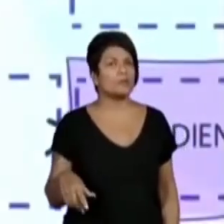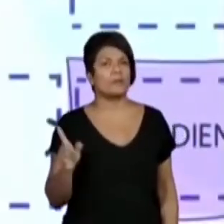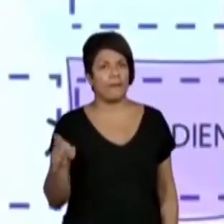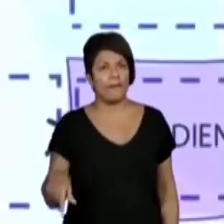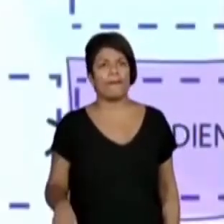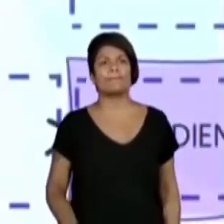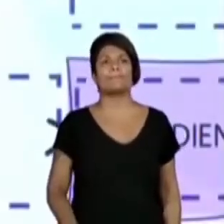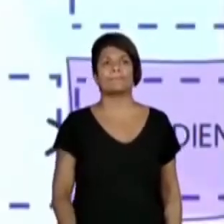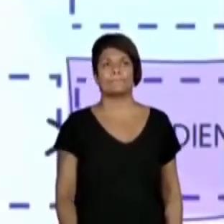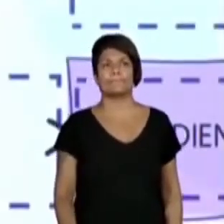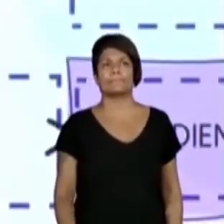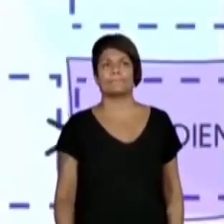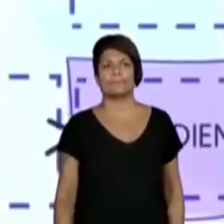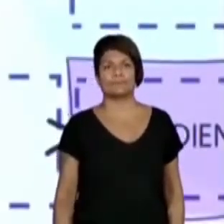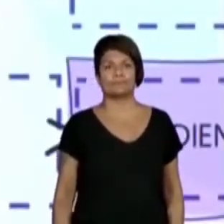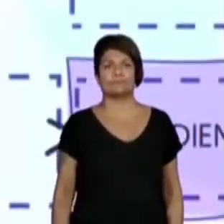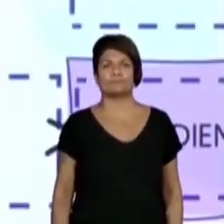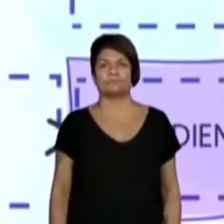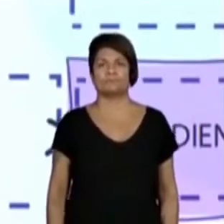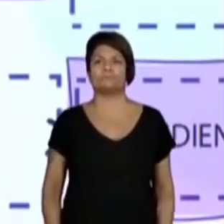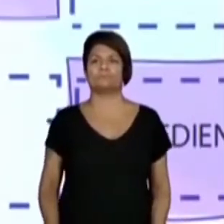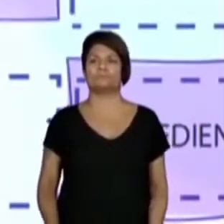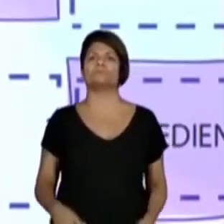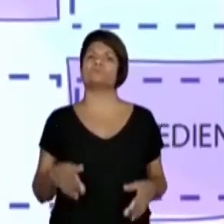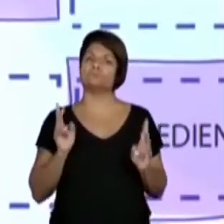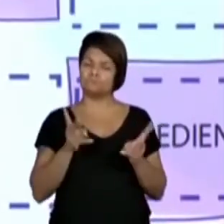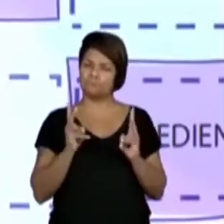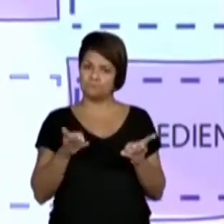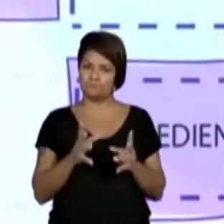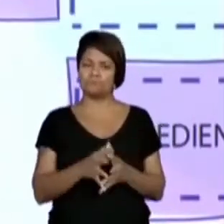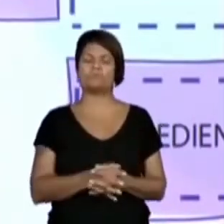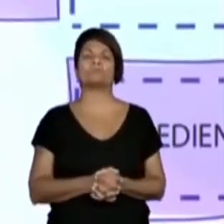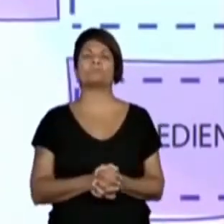ingrediente. Então, deve permanecer.